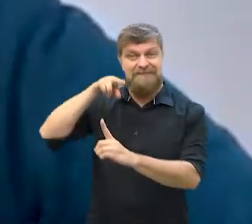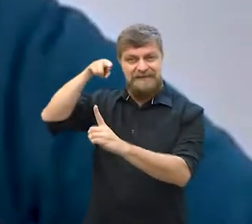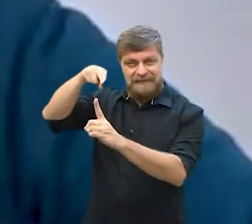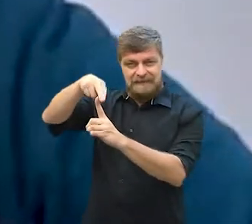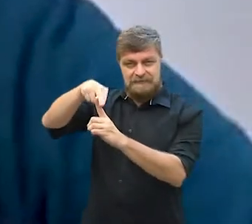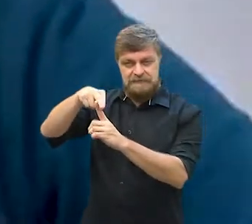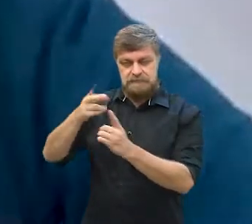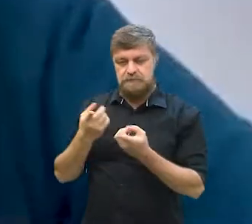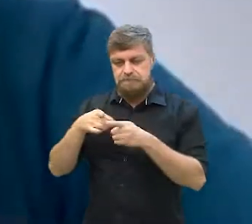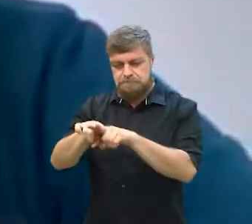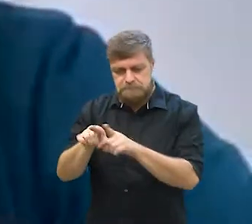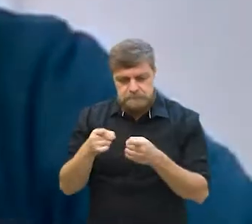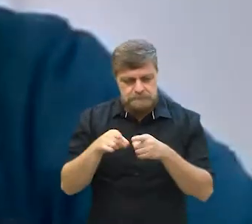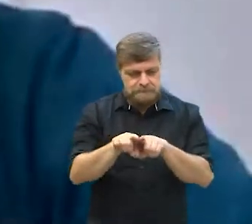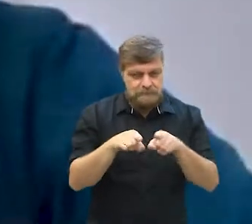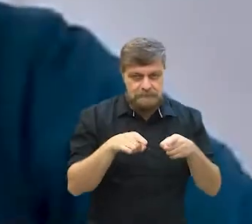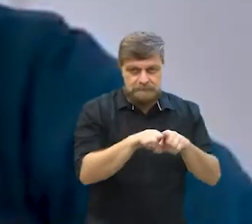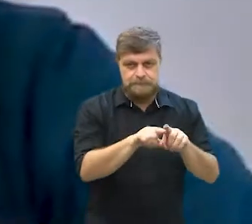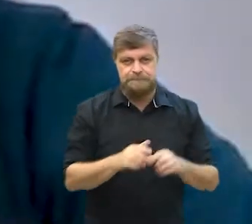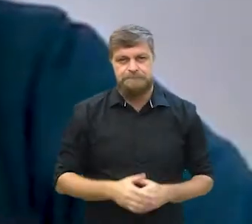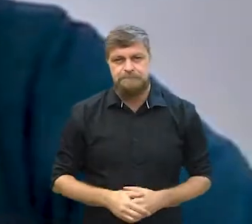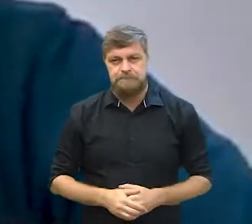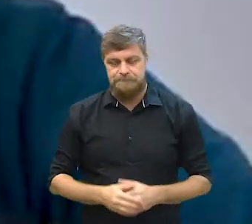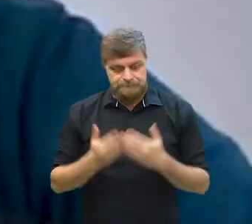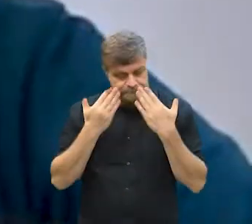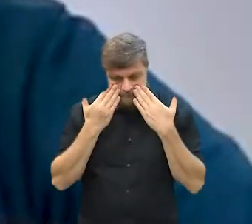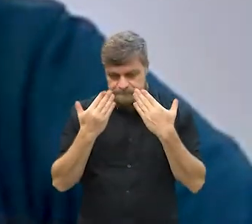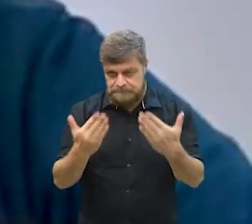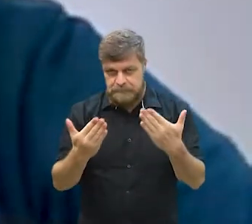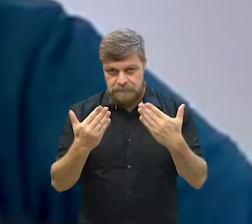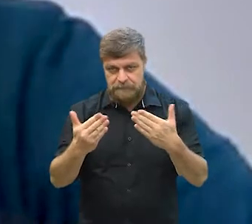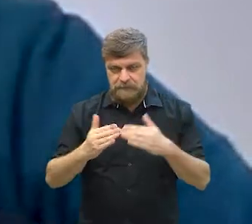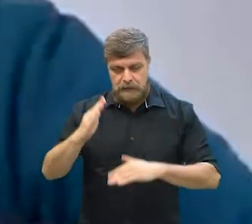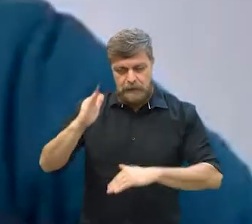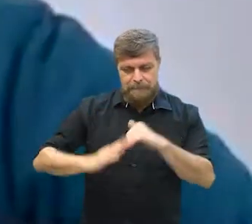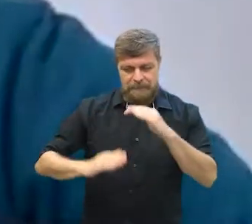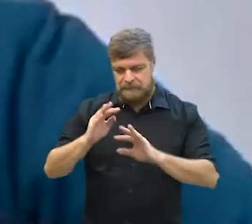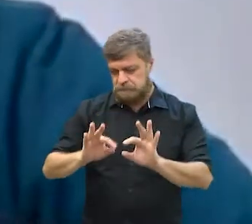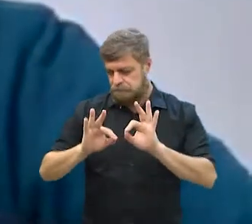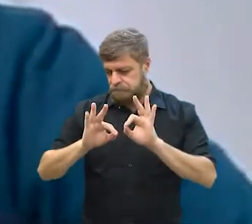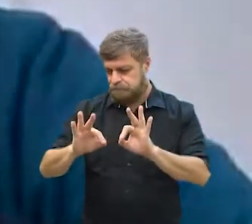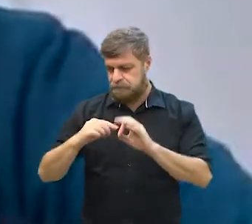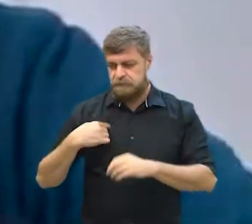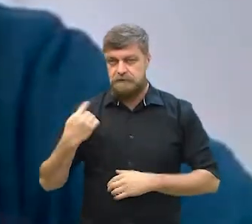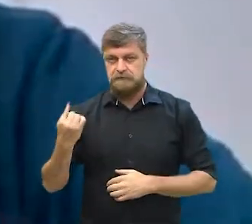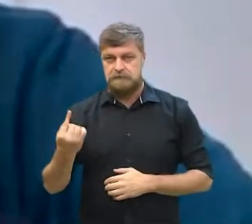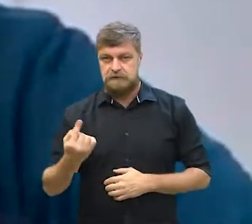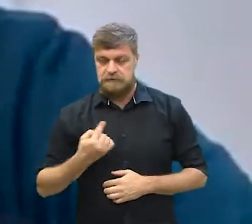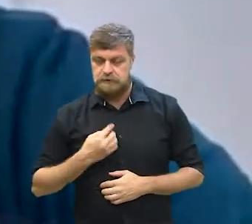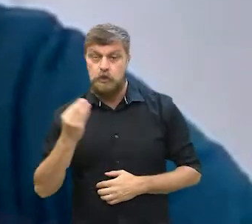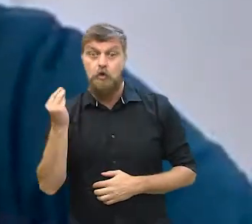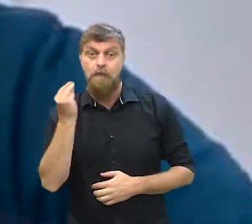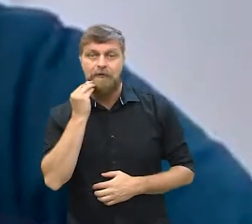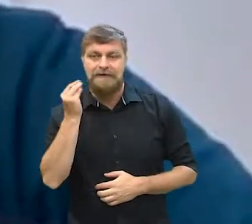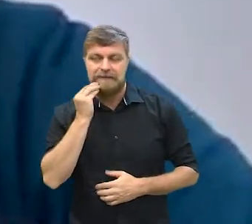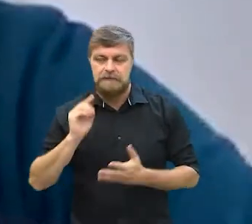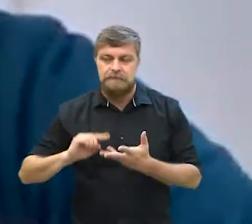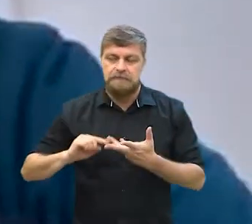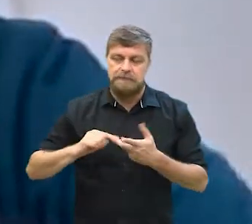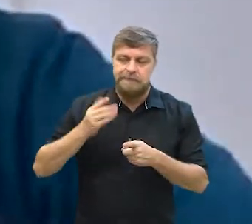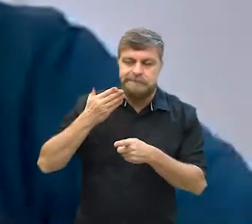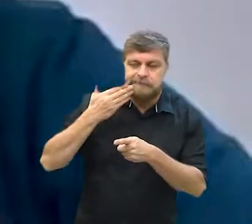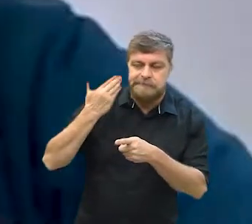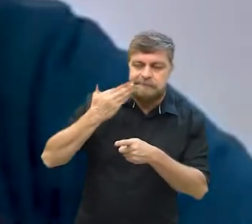aí, assim, diante do cenário bem feito, bem concluído, né, enxergamos algumas